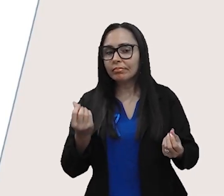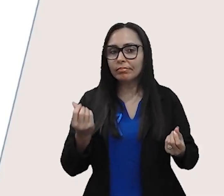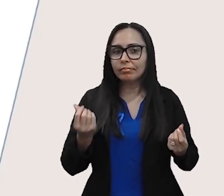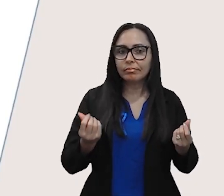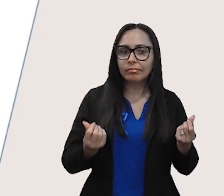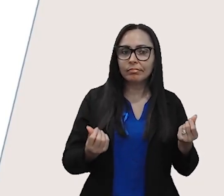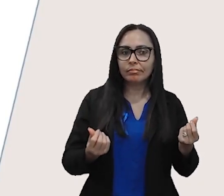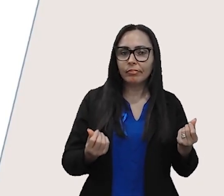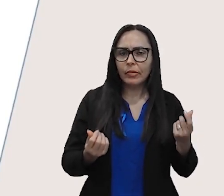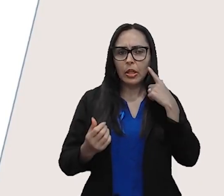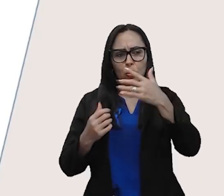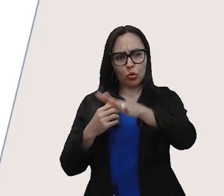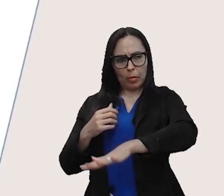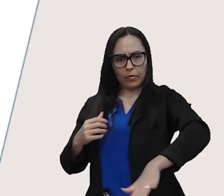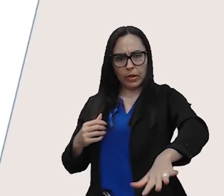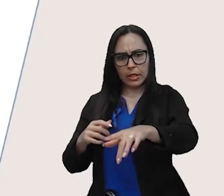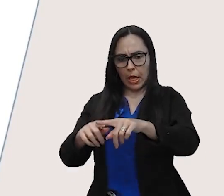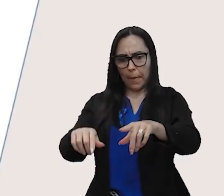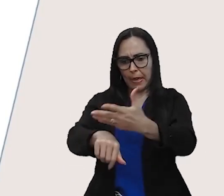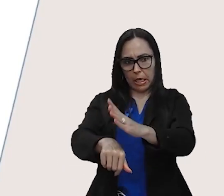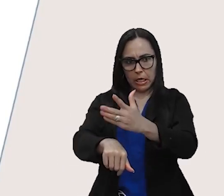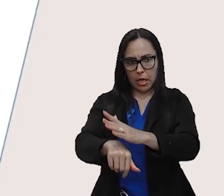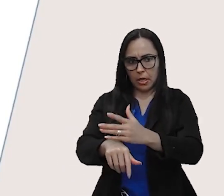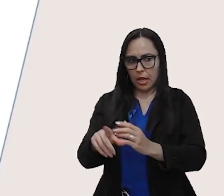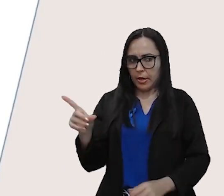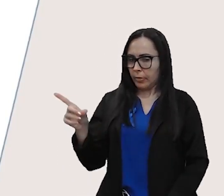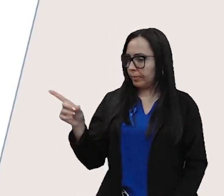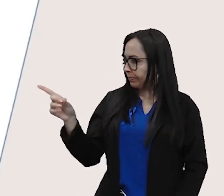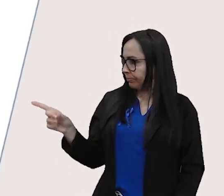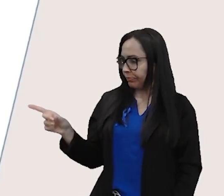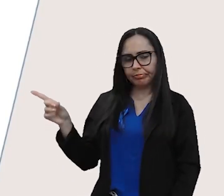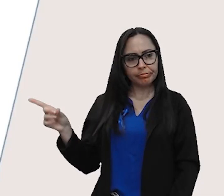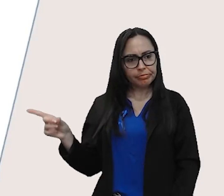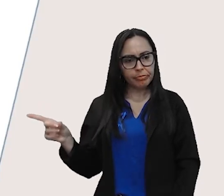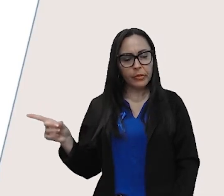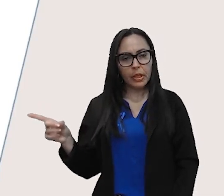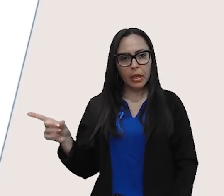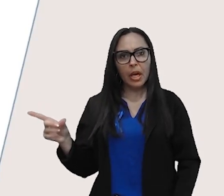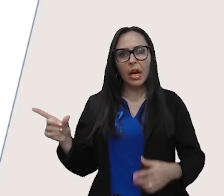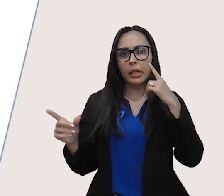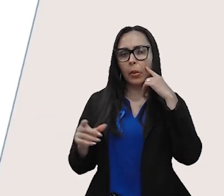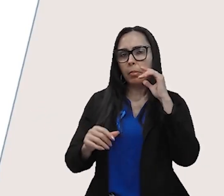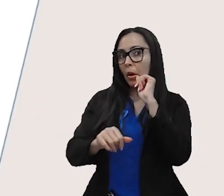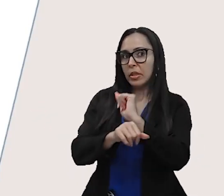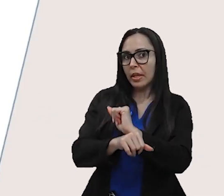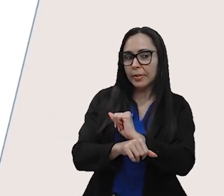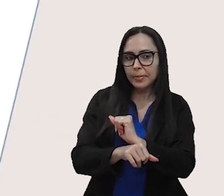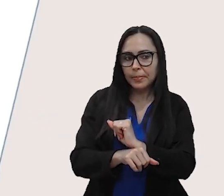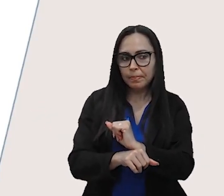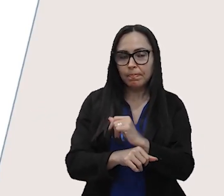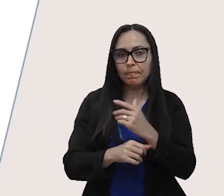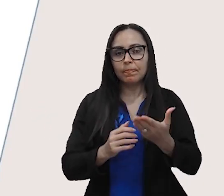essa superfície branquinha aí nessa tela, tá certo? Ô Robertão, tem um mouse aí, tu pode tirar ele para mim?